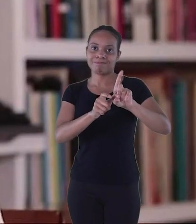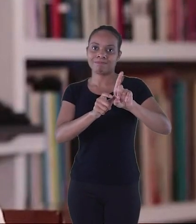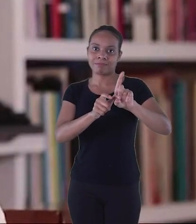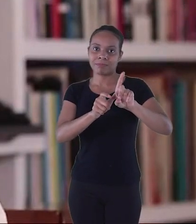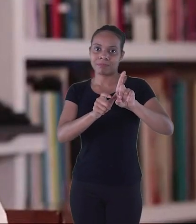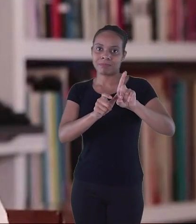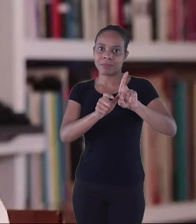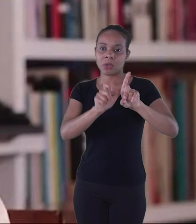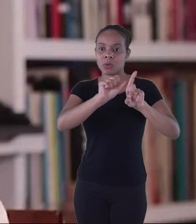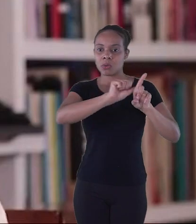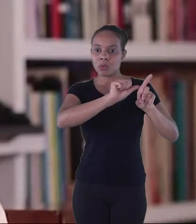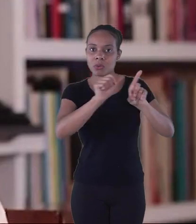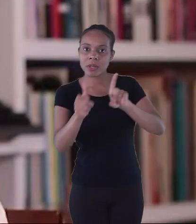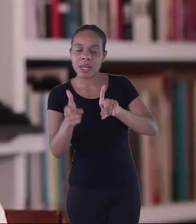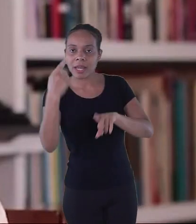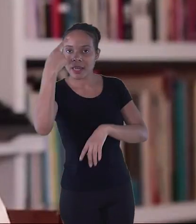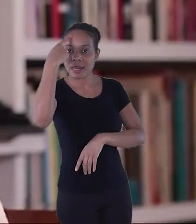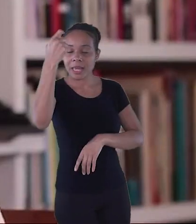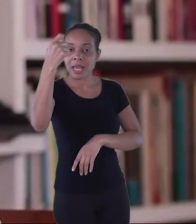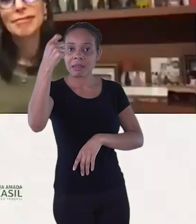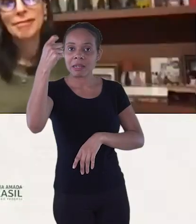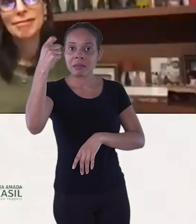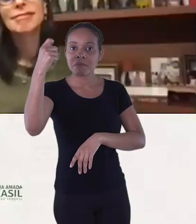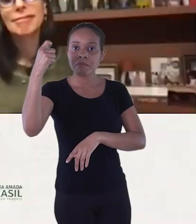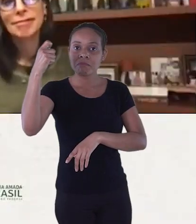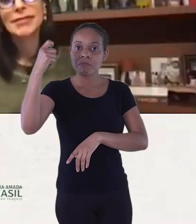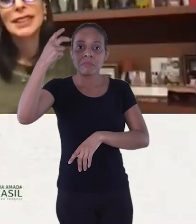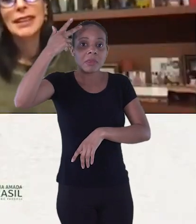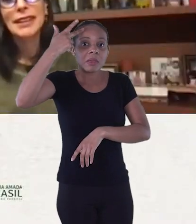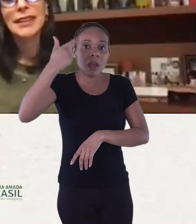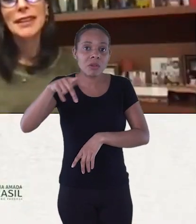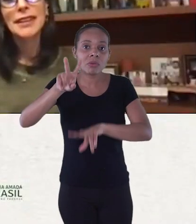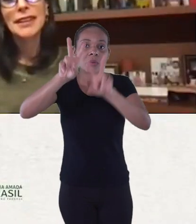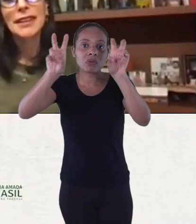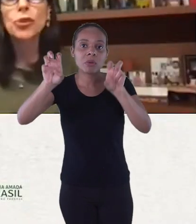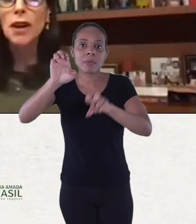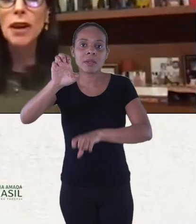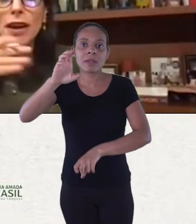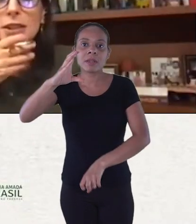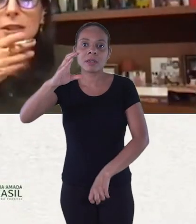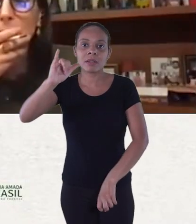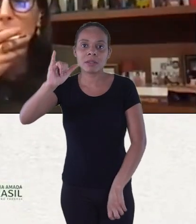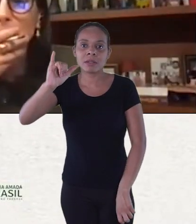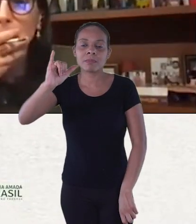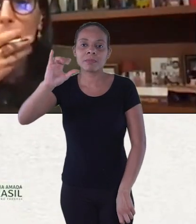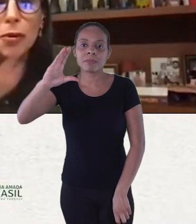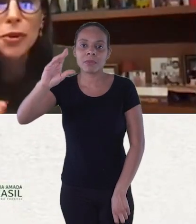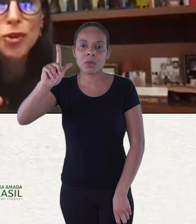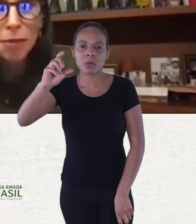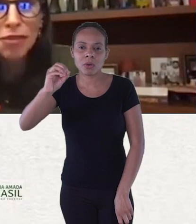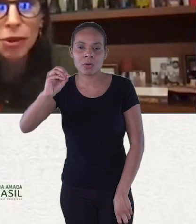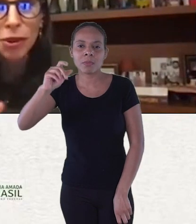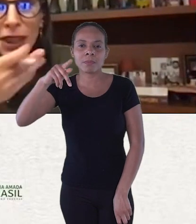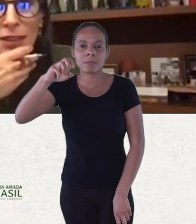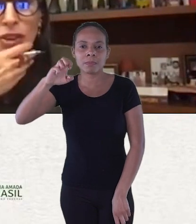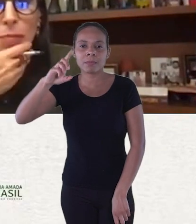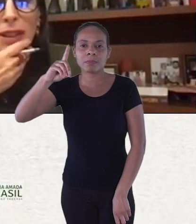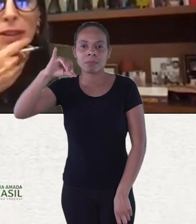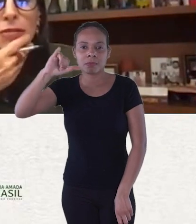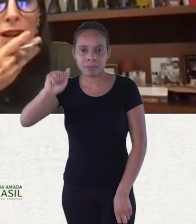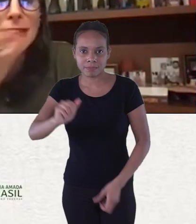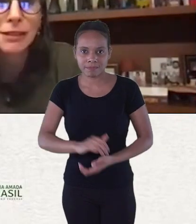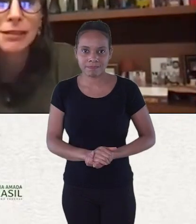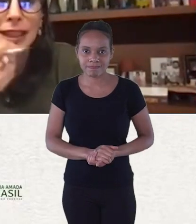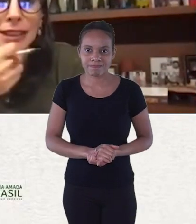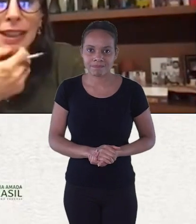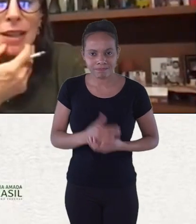de enciclopédia, não? Muito. É um pouco o que o Jaime falou, né? A